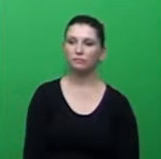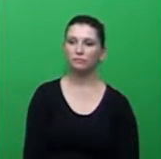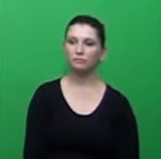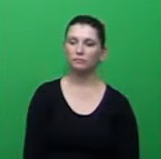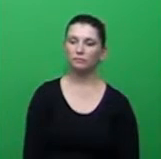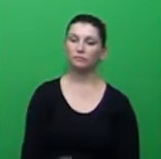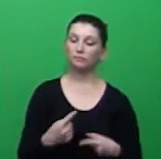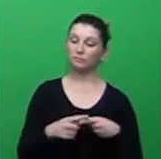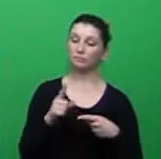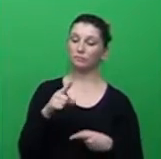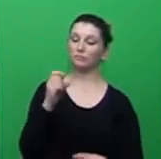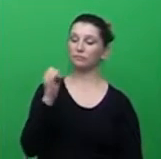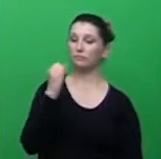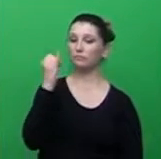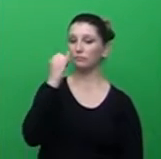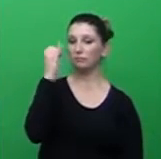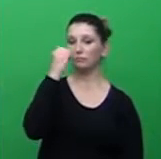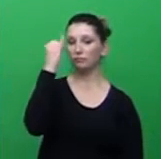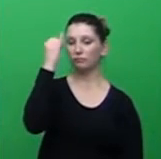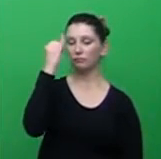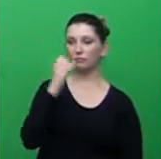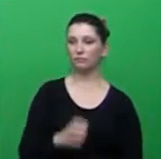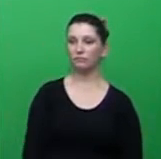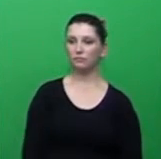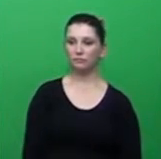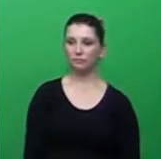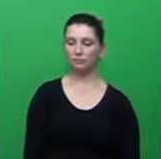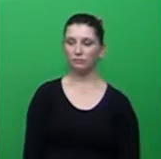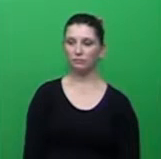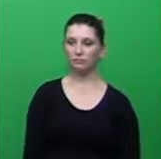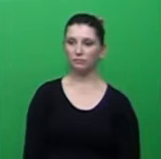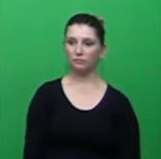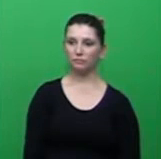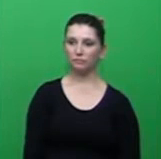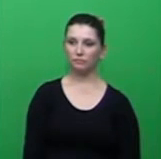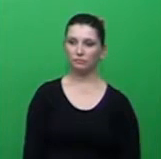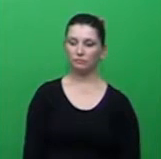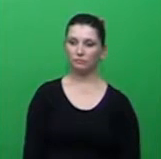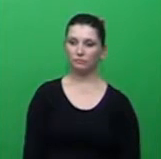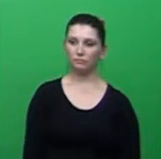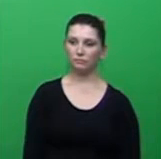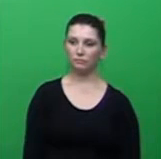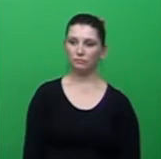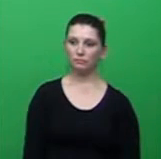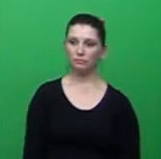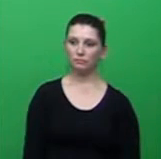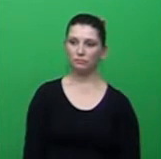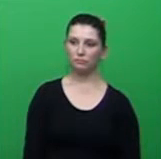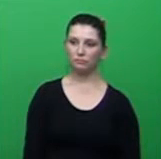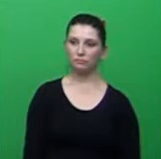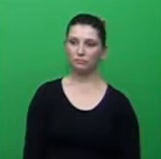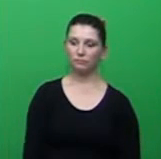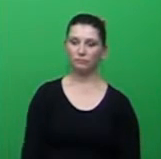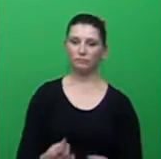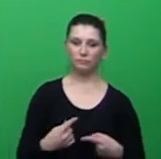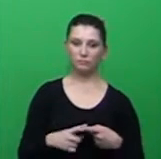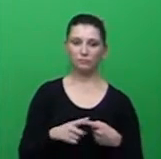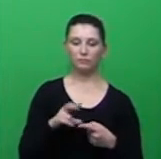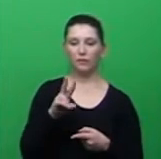um bem importante, primeiro porque ia reciclar um vidro que praticamente ninguém está